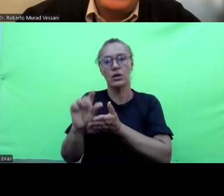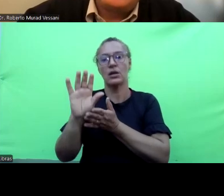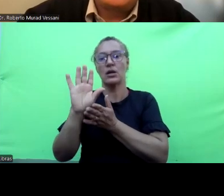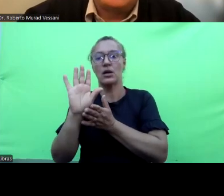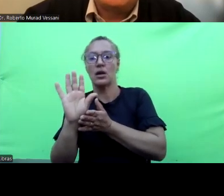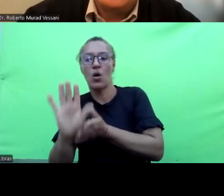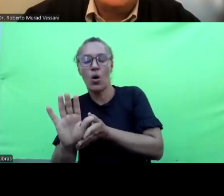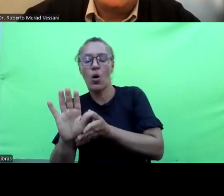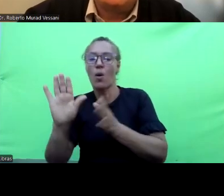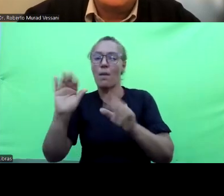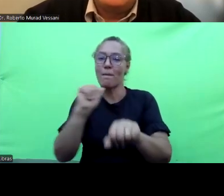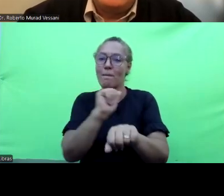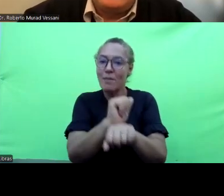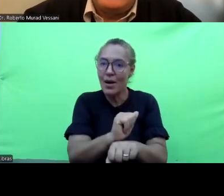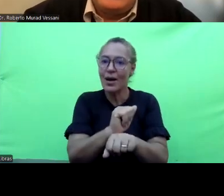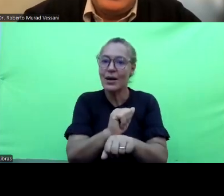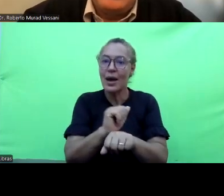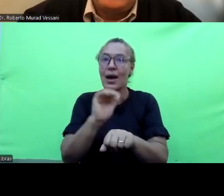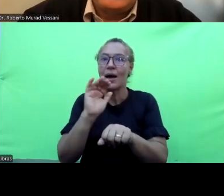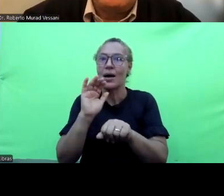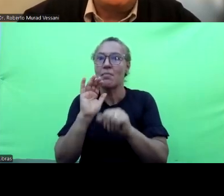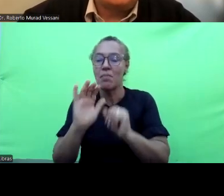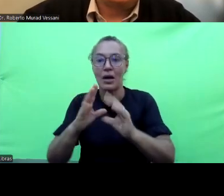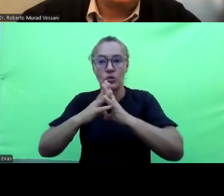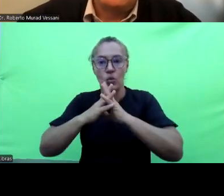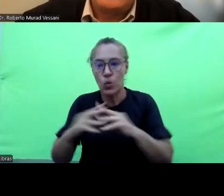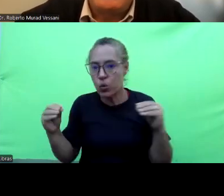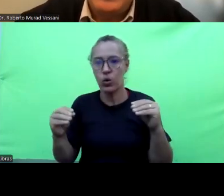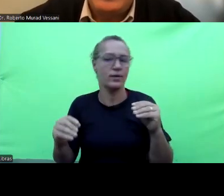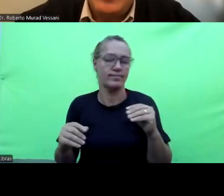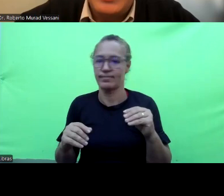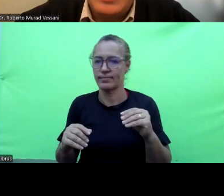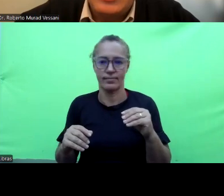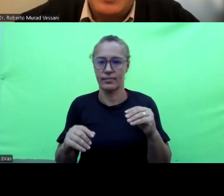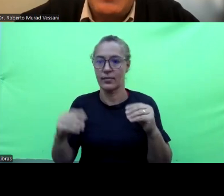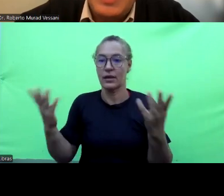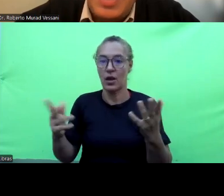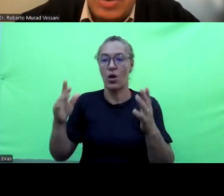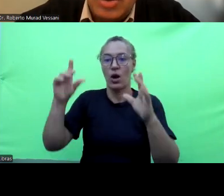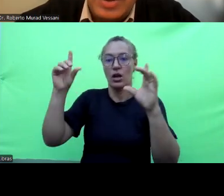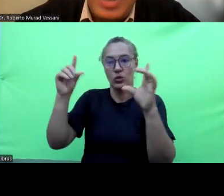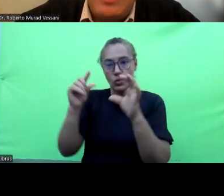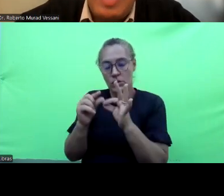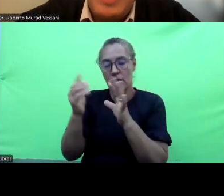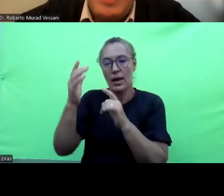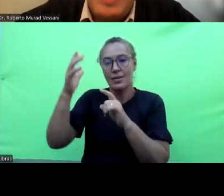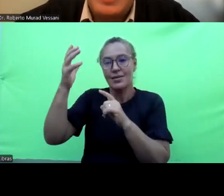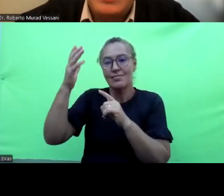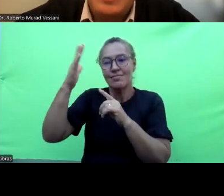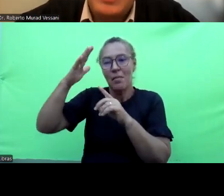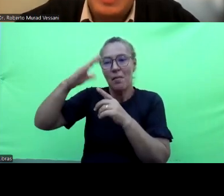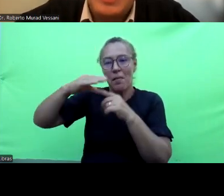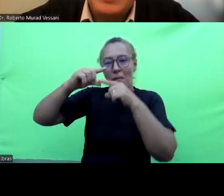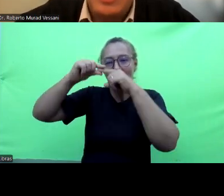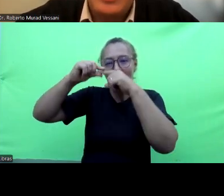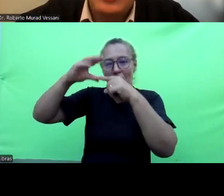sua progressão. Então, a redução da pressão do olho é muito importante para fazer isso, né? A forma mais